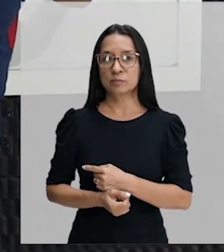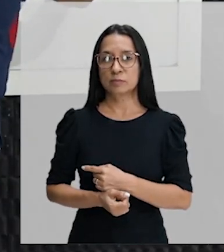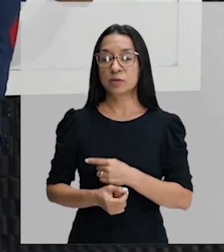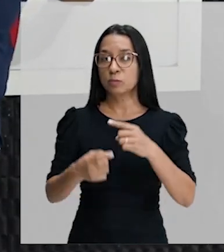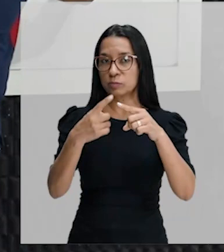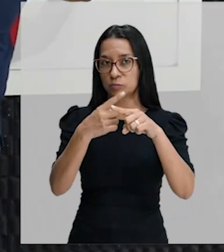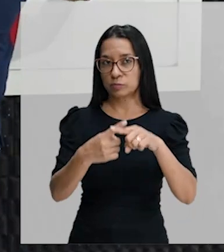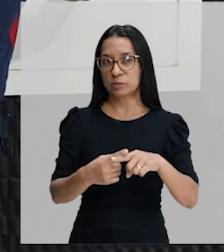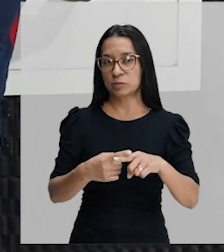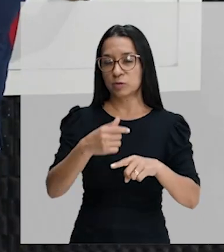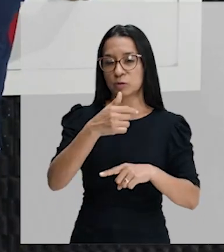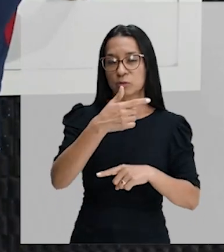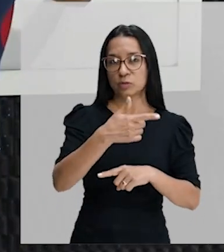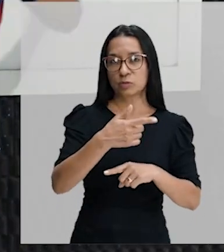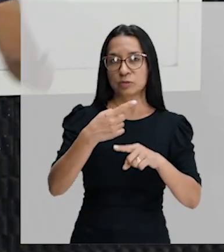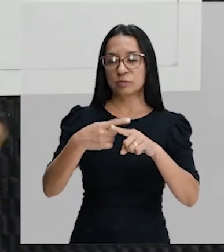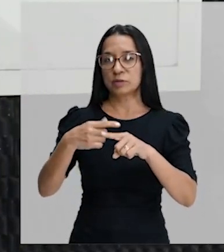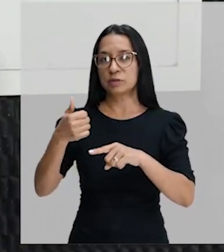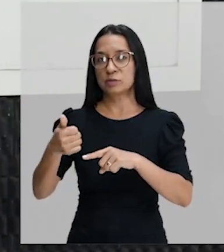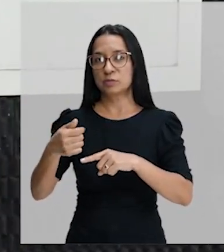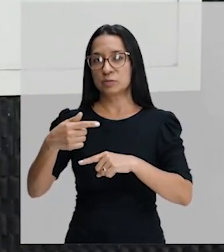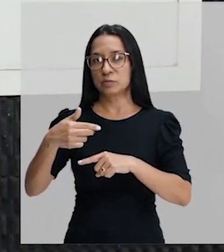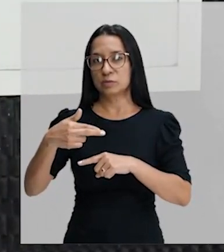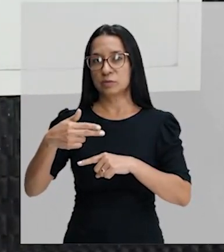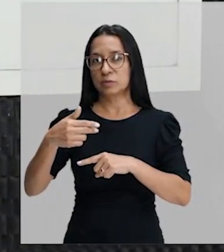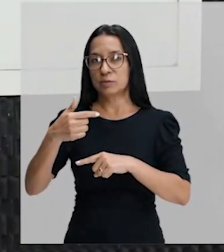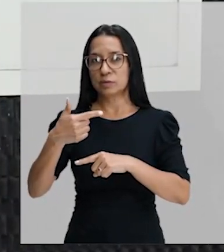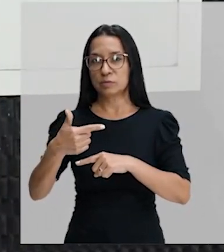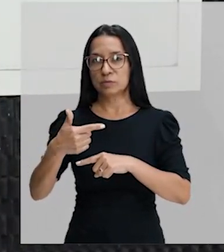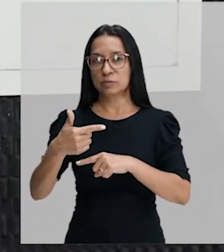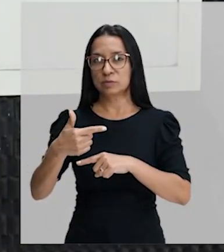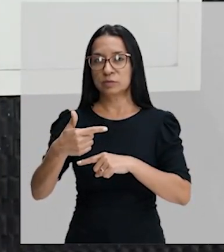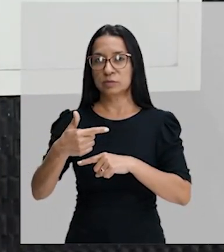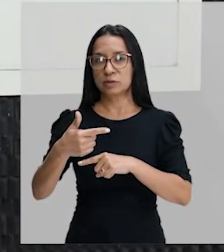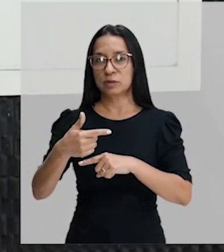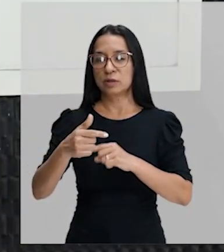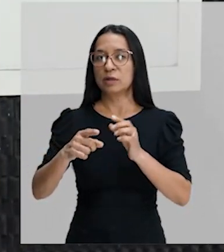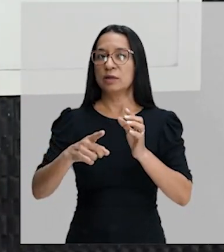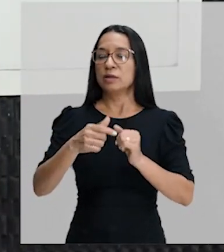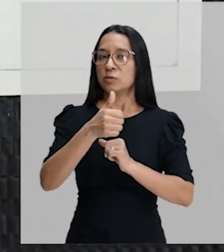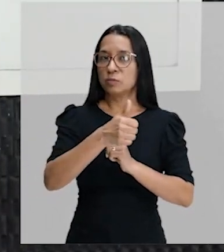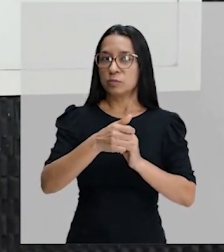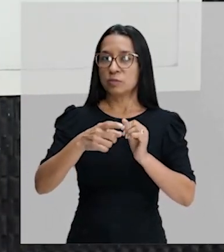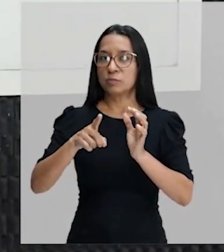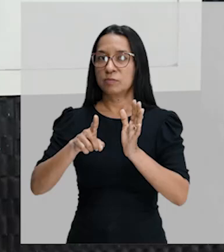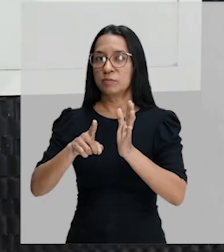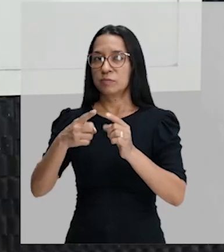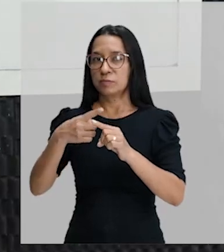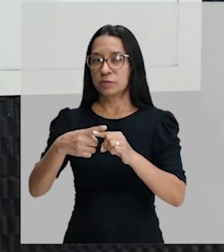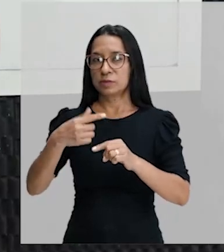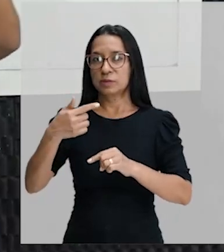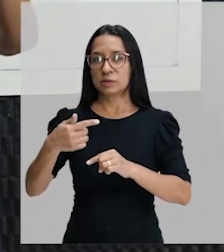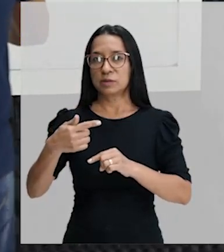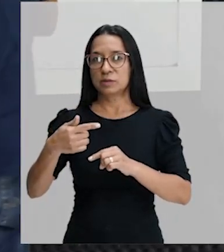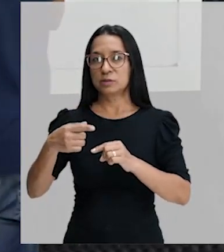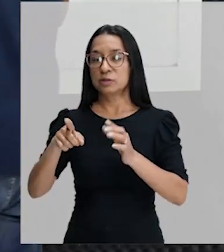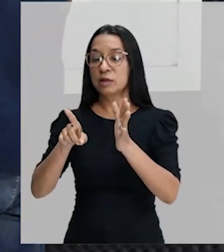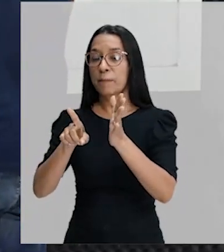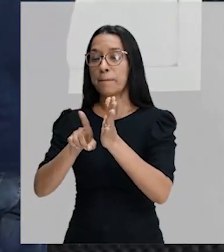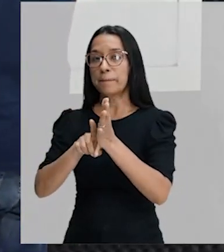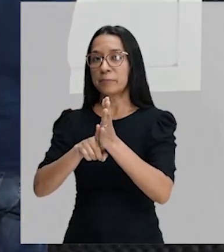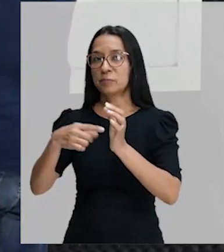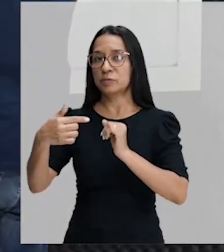menos 7. E você vai ter menos 5. Certo? Feito isso, galera, a gente vai fazer o quê? Pronto.